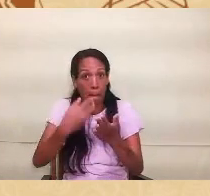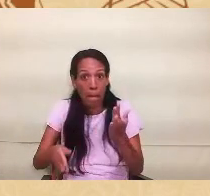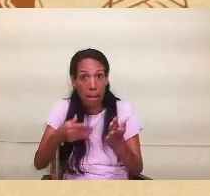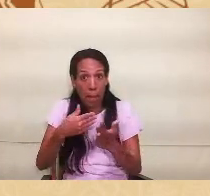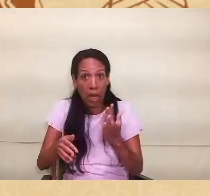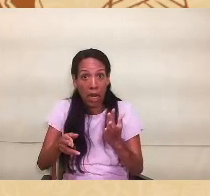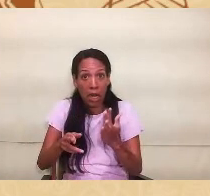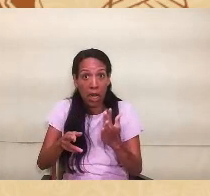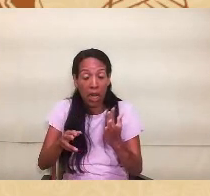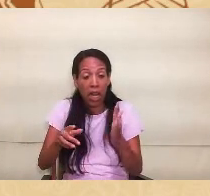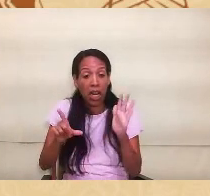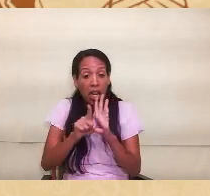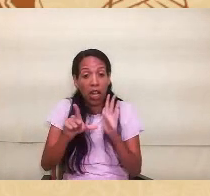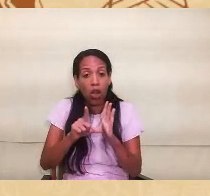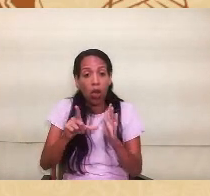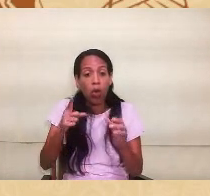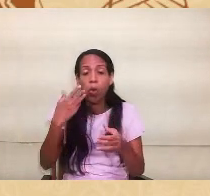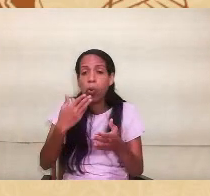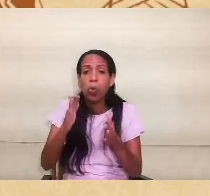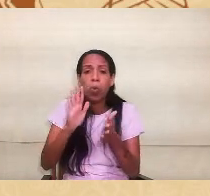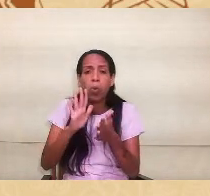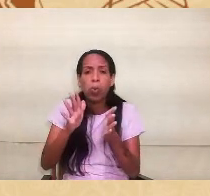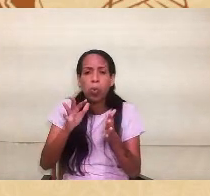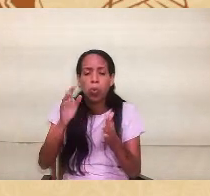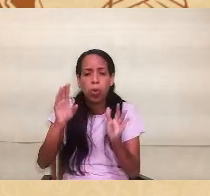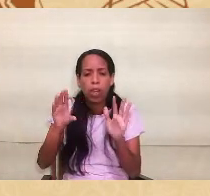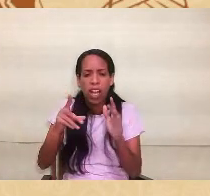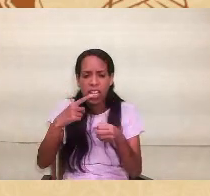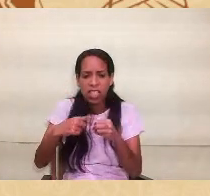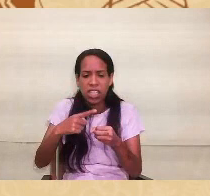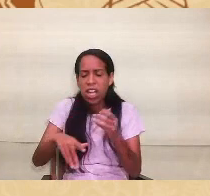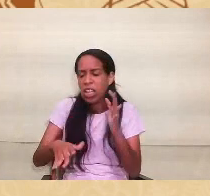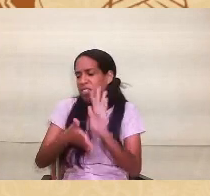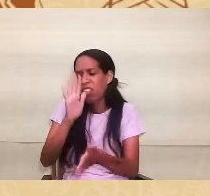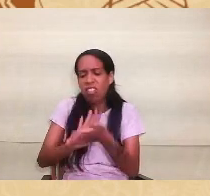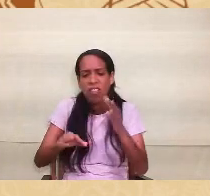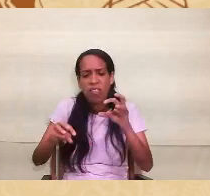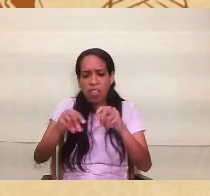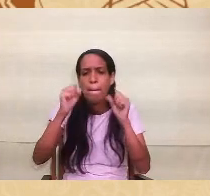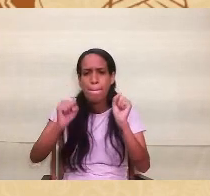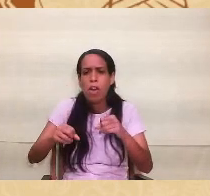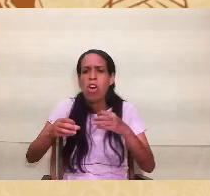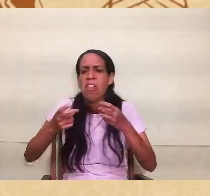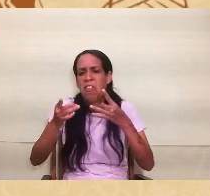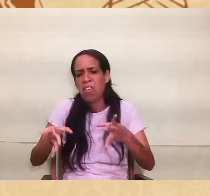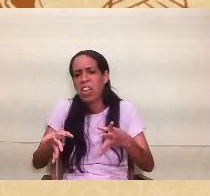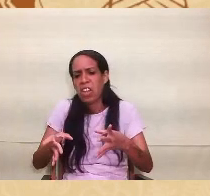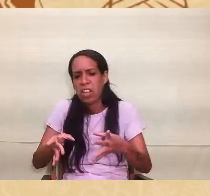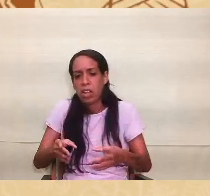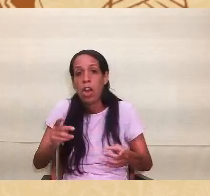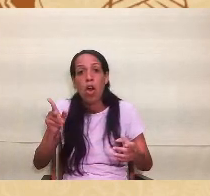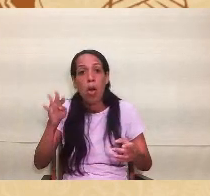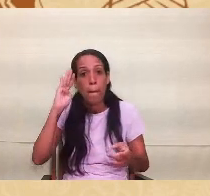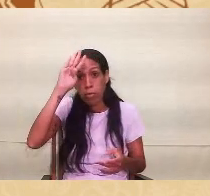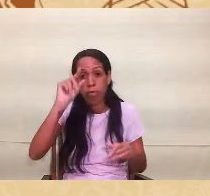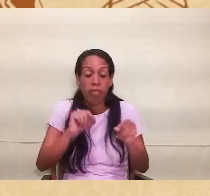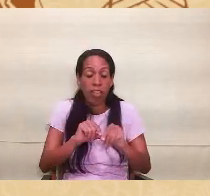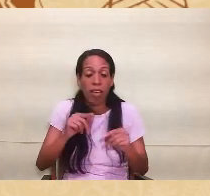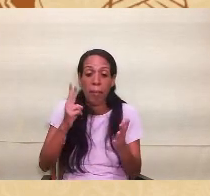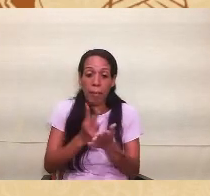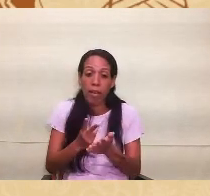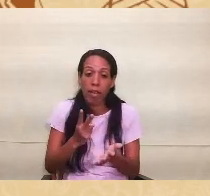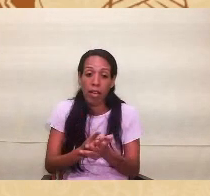então o Estado não tem mais nada a ver com a terra de vocês. E vocês podem vender. O Bolsonaro faz a mesma coisa. O Bolsonaro,